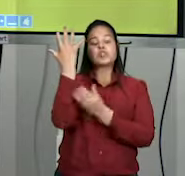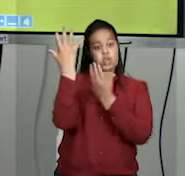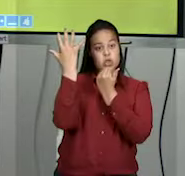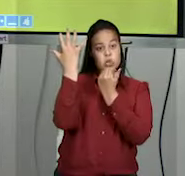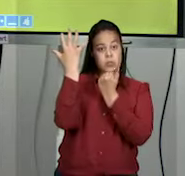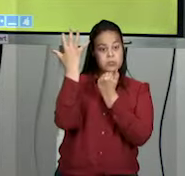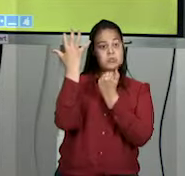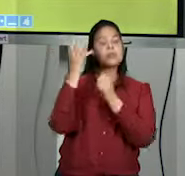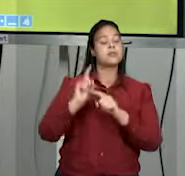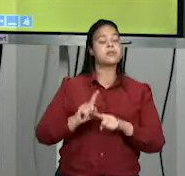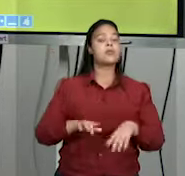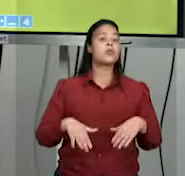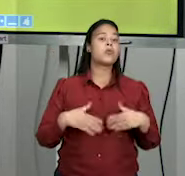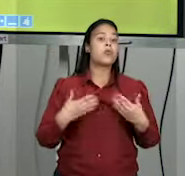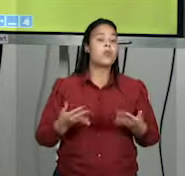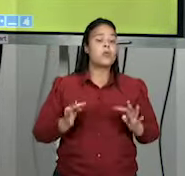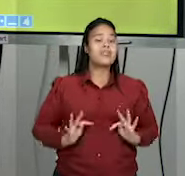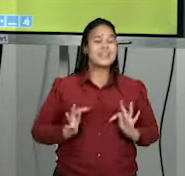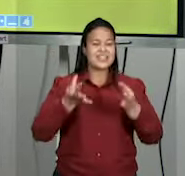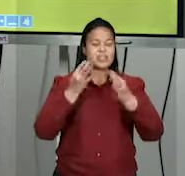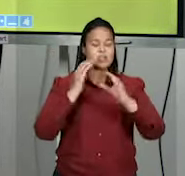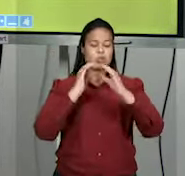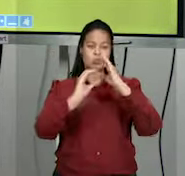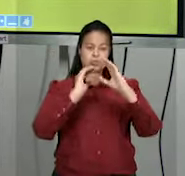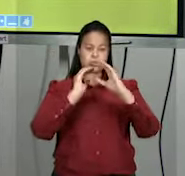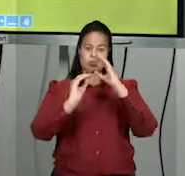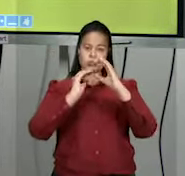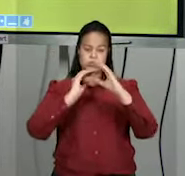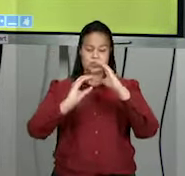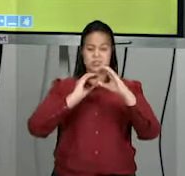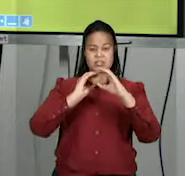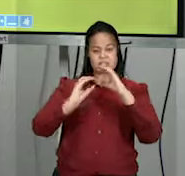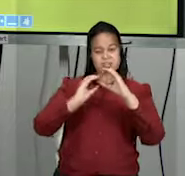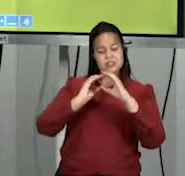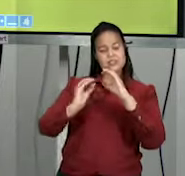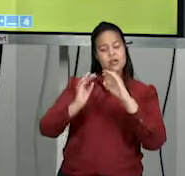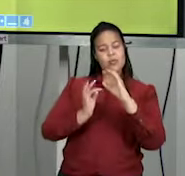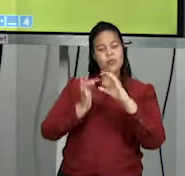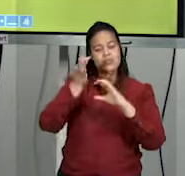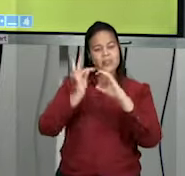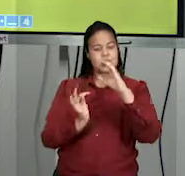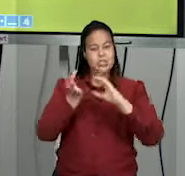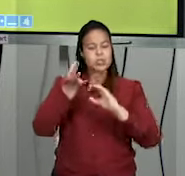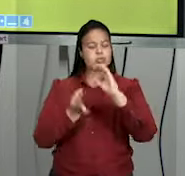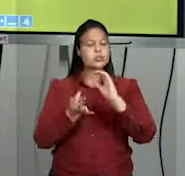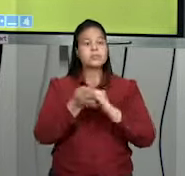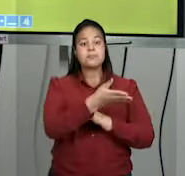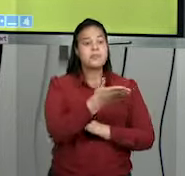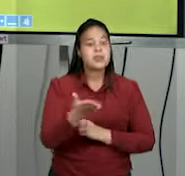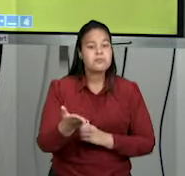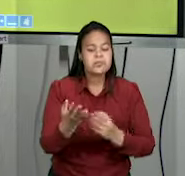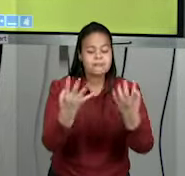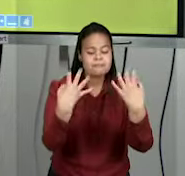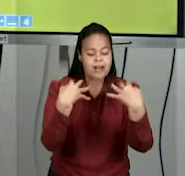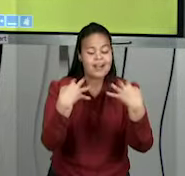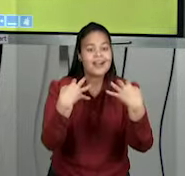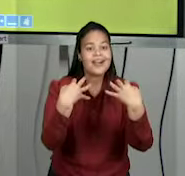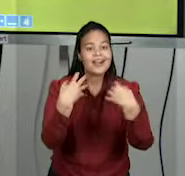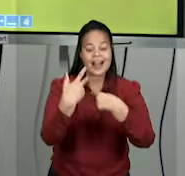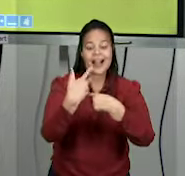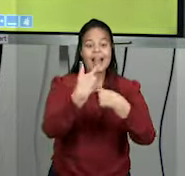tecnologia de comunicação, que a gente usa aqui para você me ver, para você